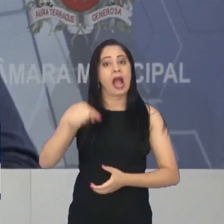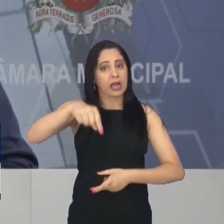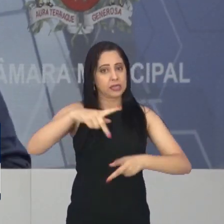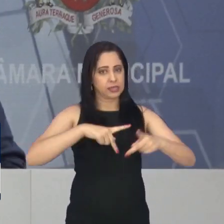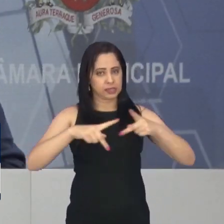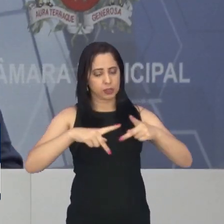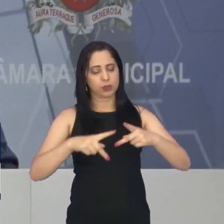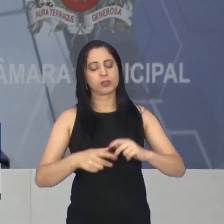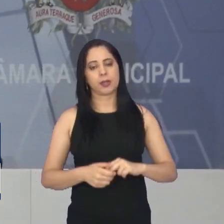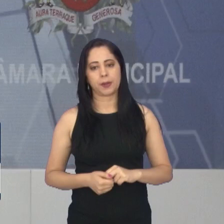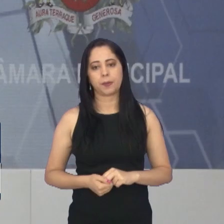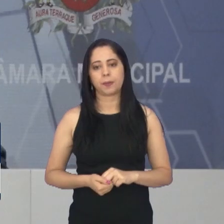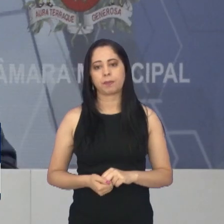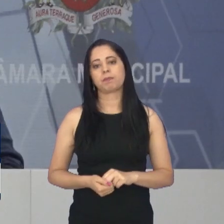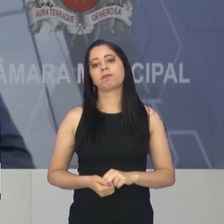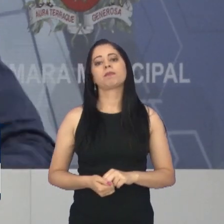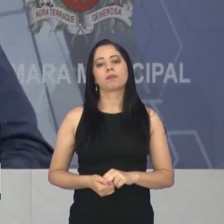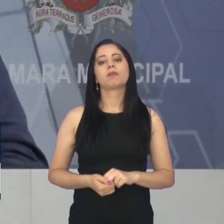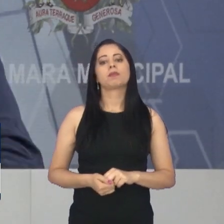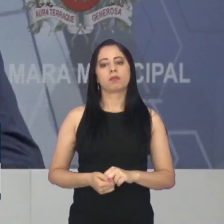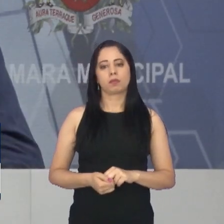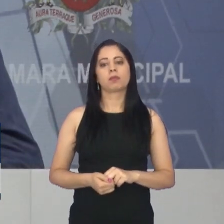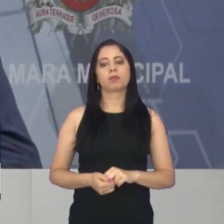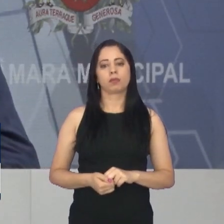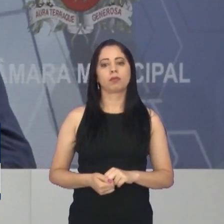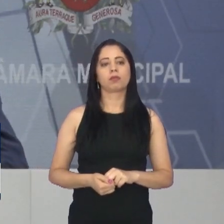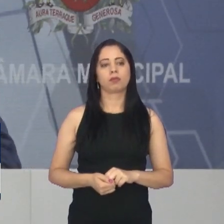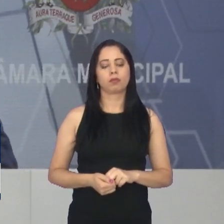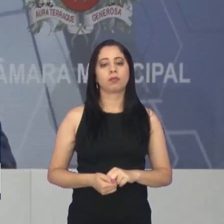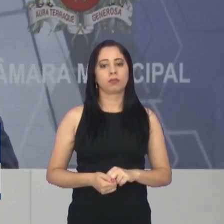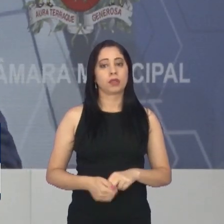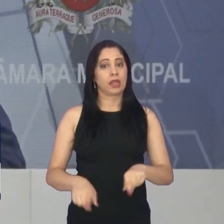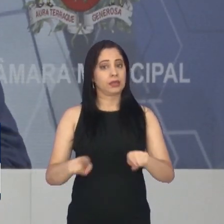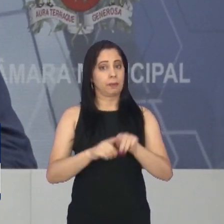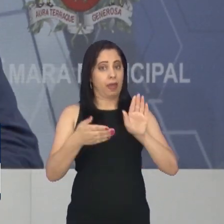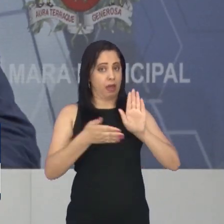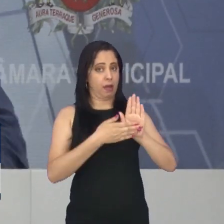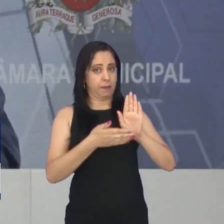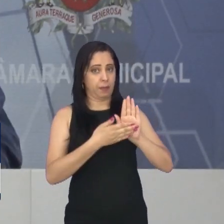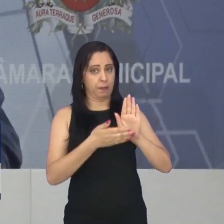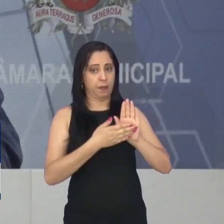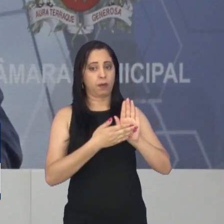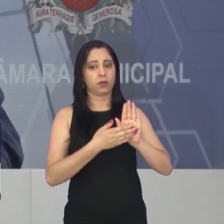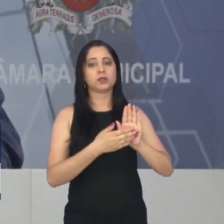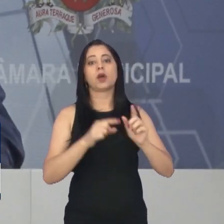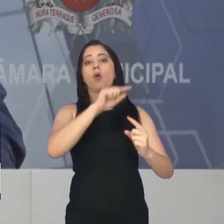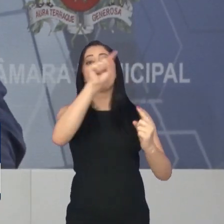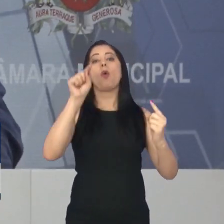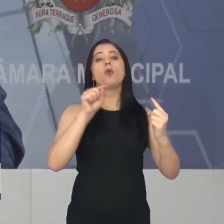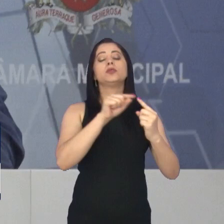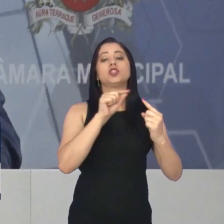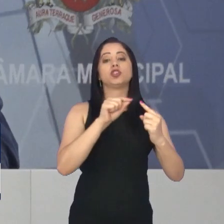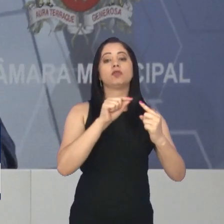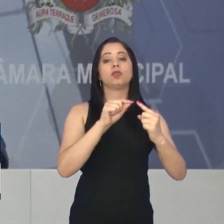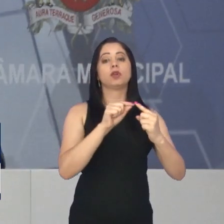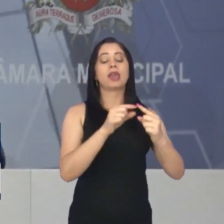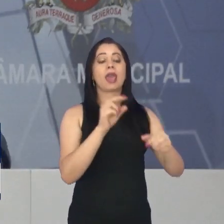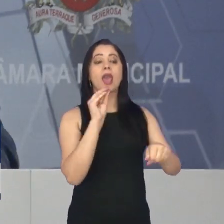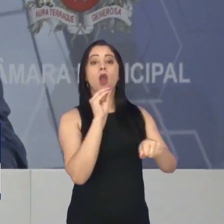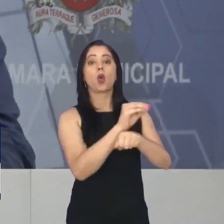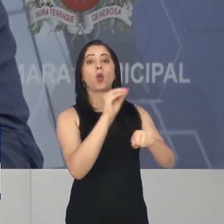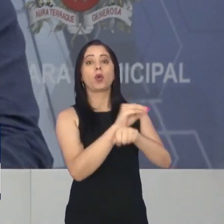São José dos Campos. Inicialmente, cumpre informar que a proposição tem como objetivo a proteção dos